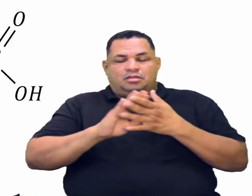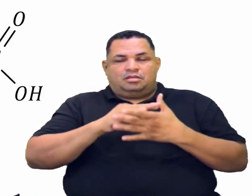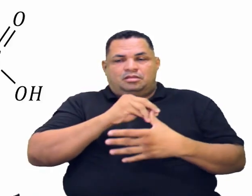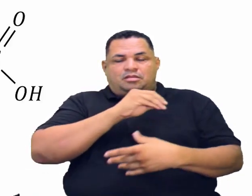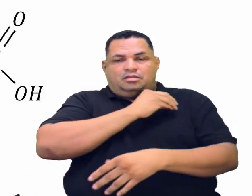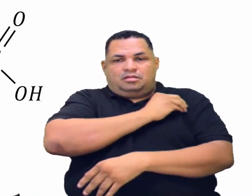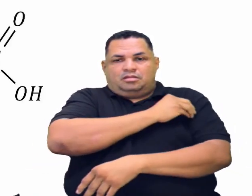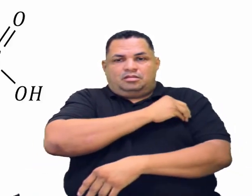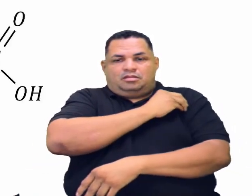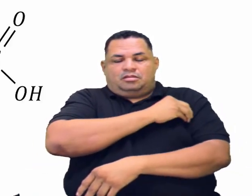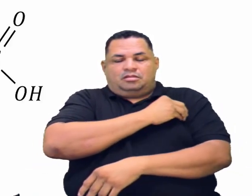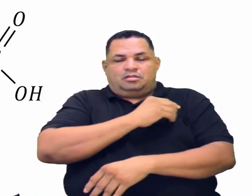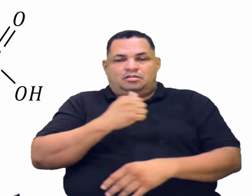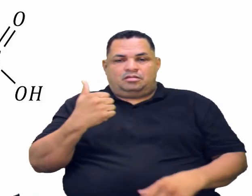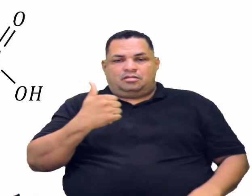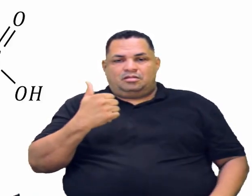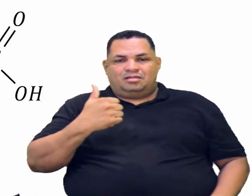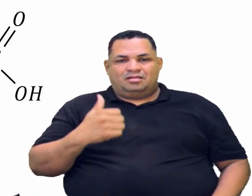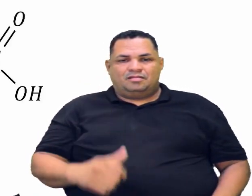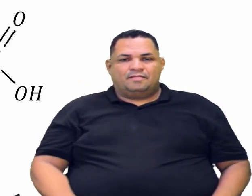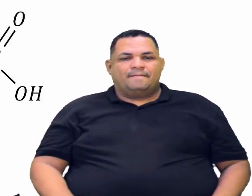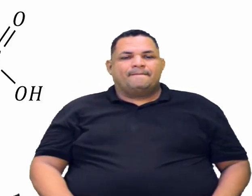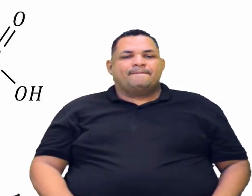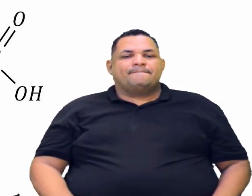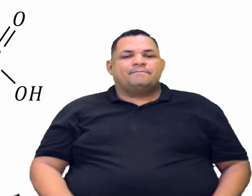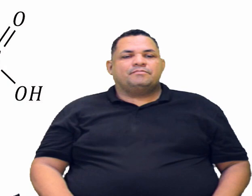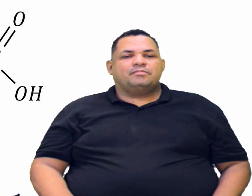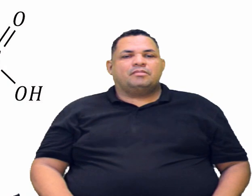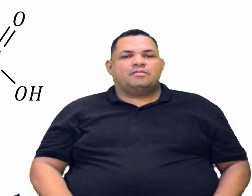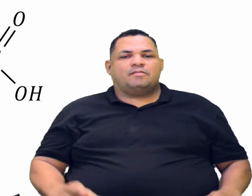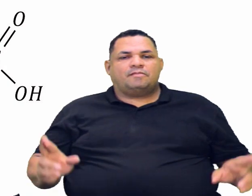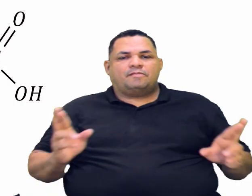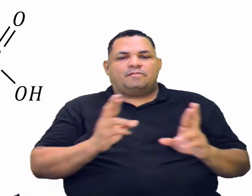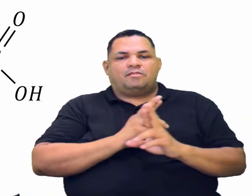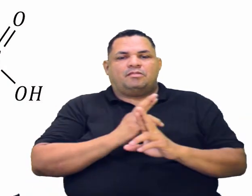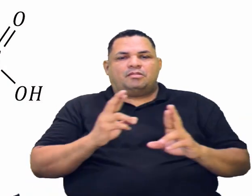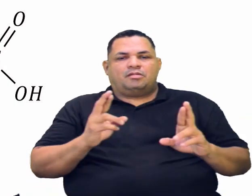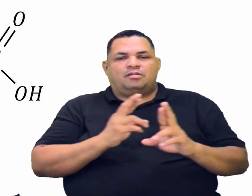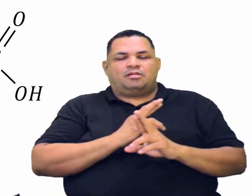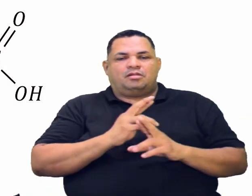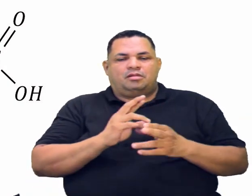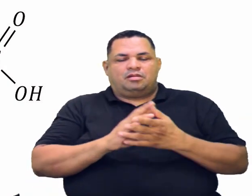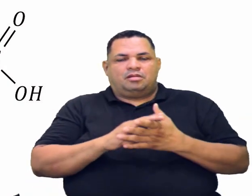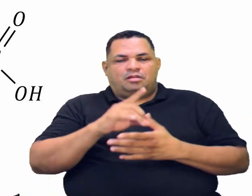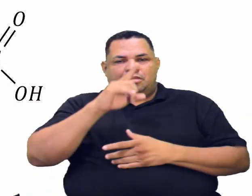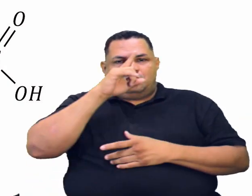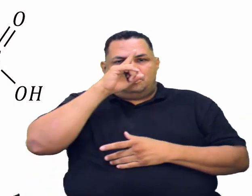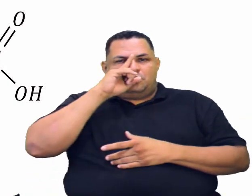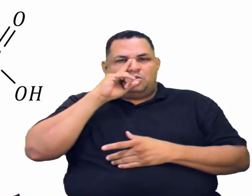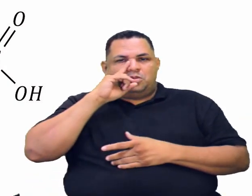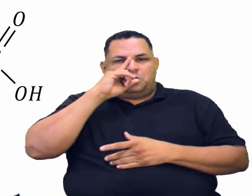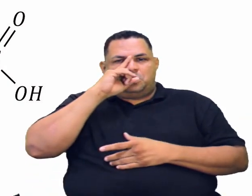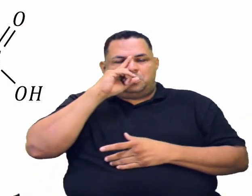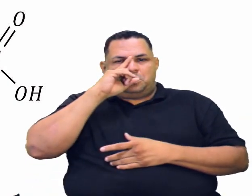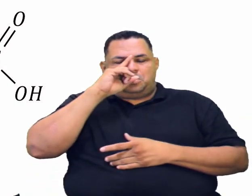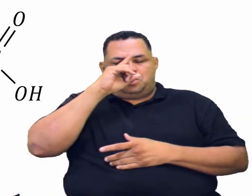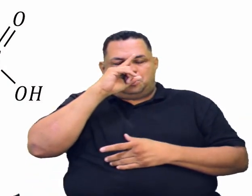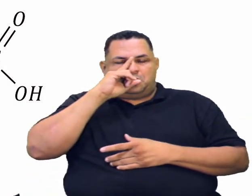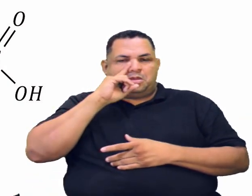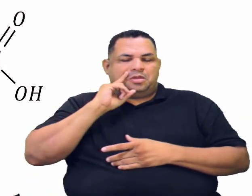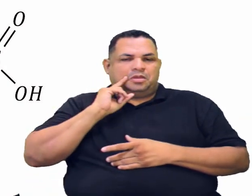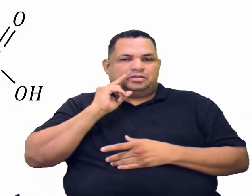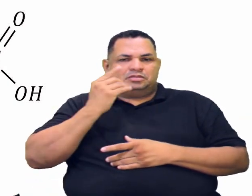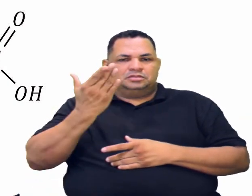álcool primário. Já nas reações de oxidação dos aldeídos, né? Os aldeídos